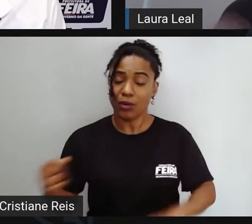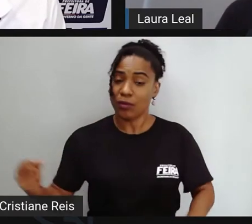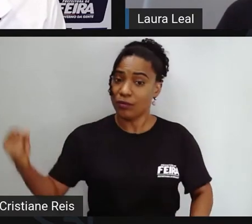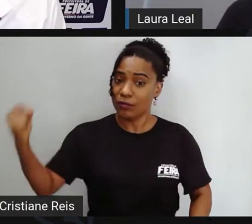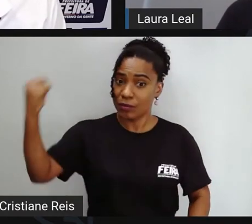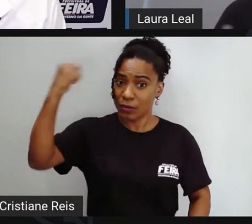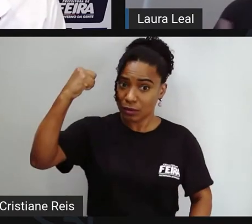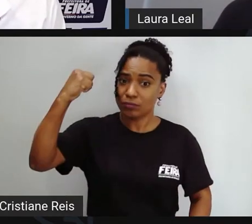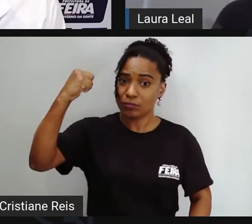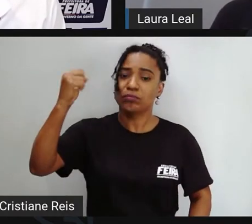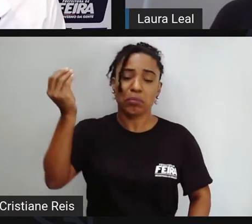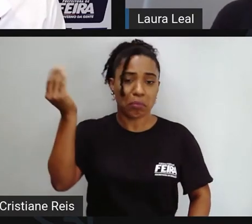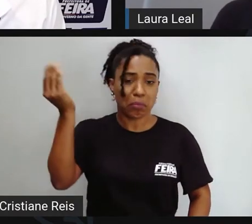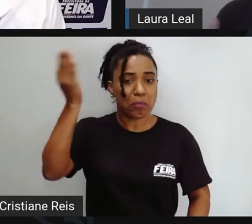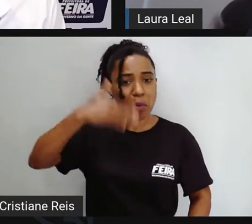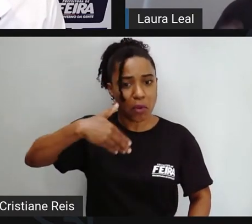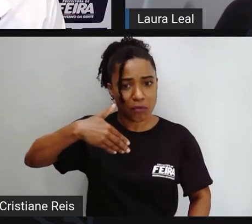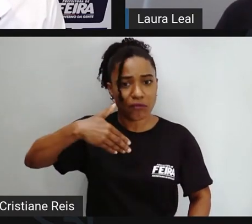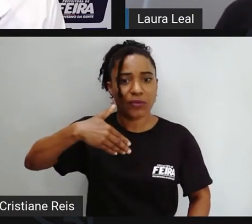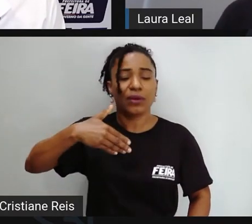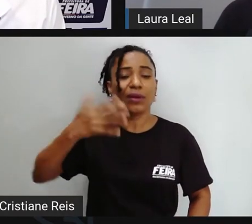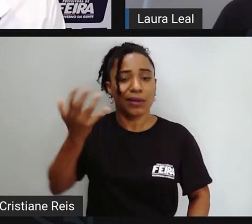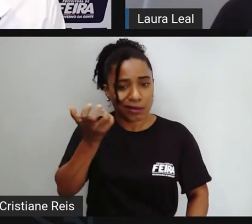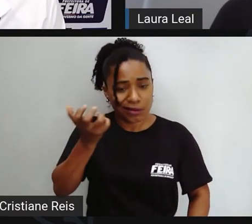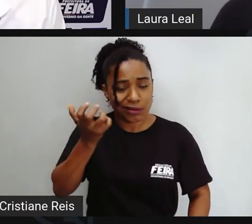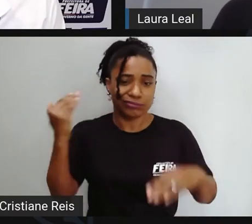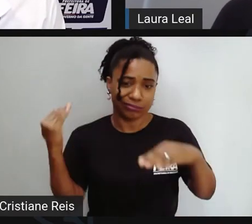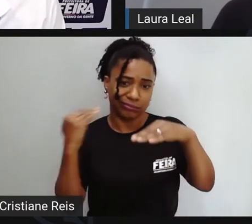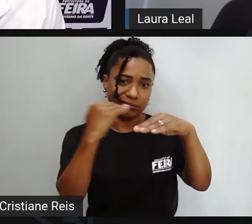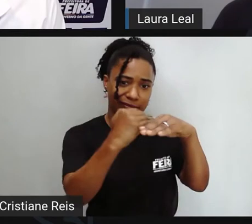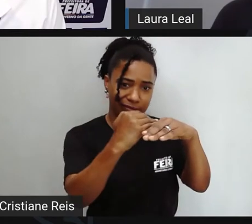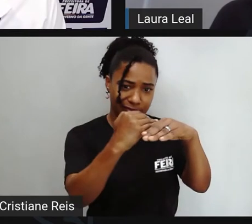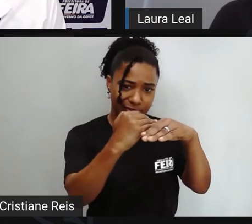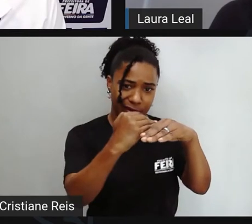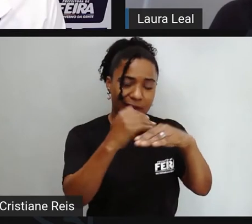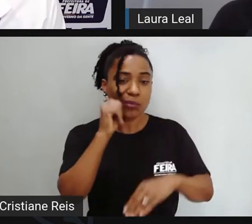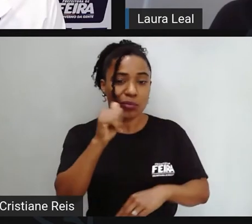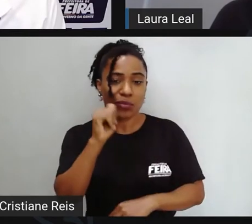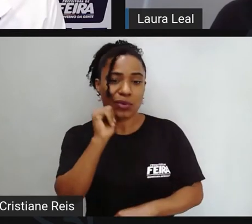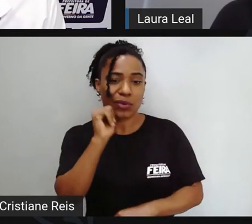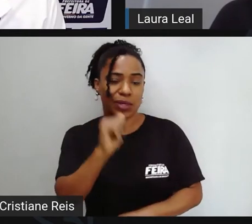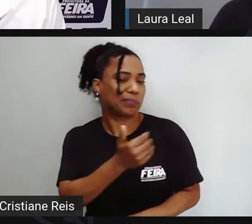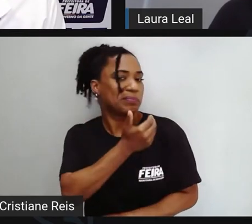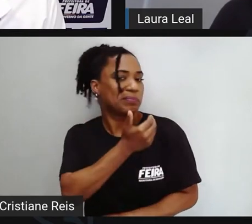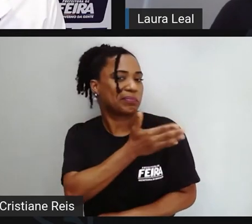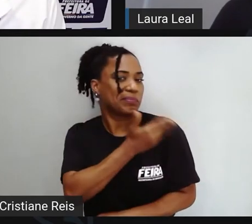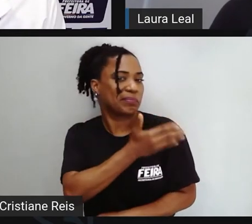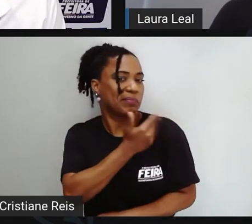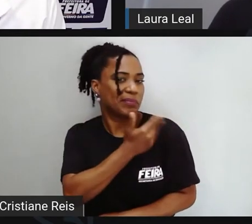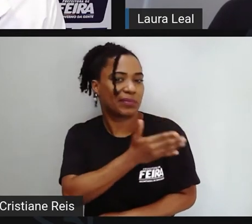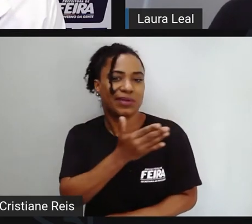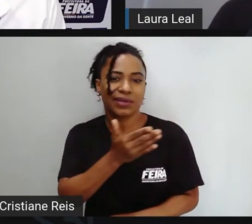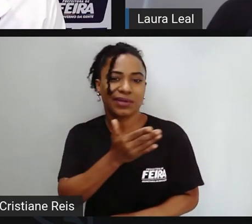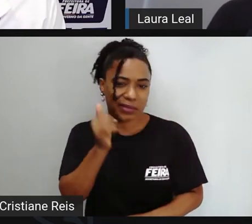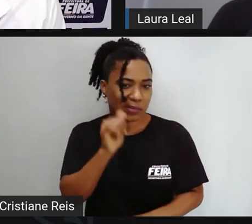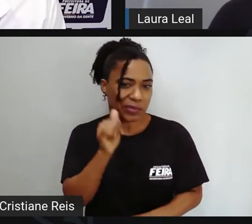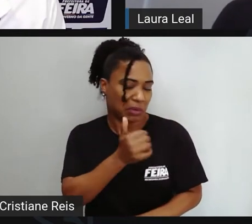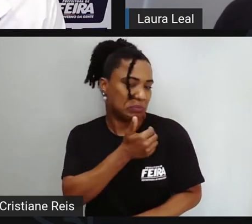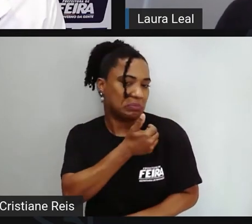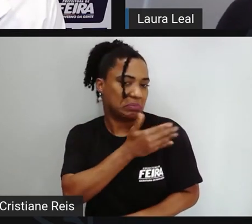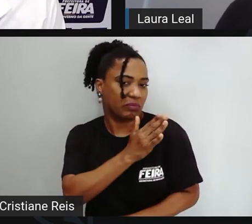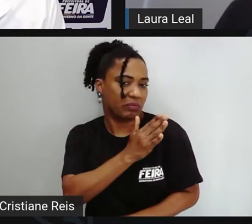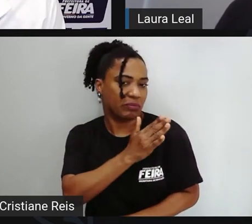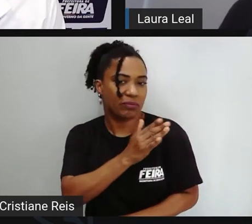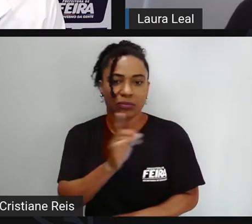mulheres não sejam preteridas, que não sofram preconceito simplesmente pelo fato de elas serem mulheres, né? E a misoginia,